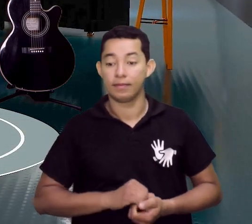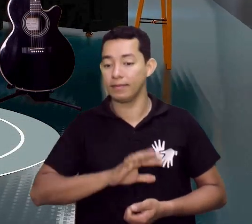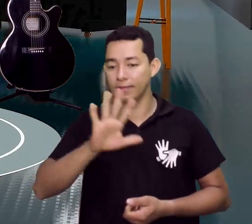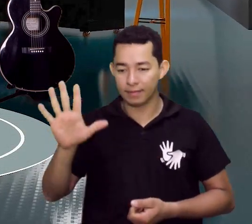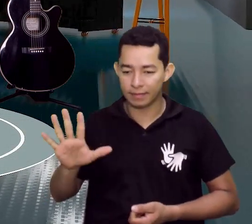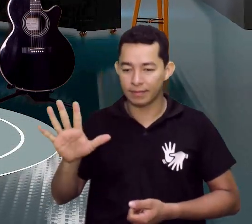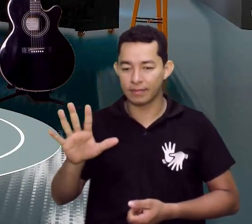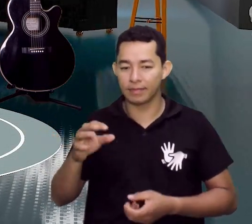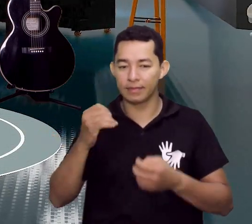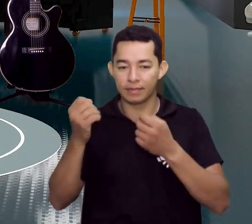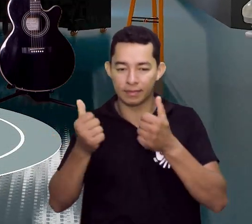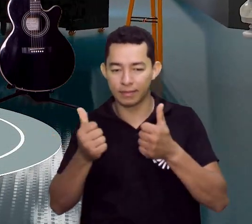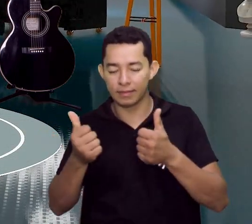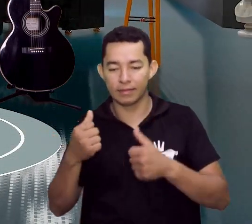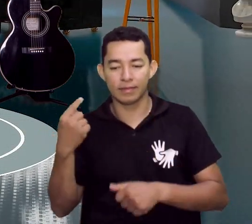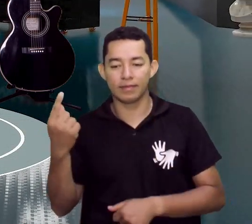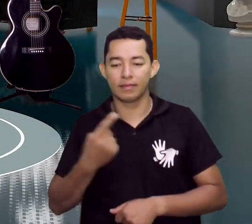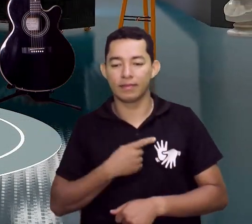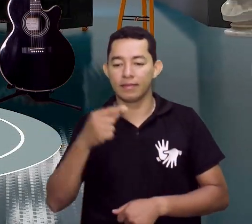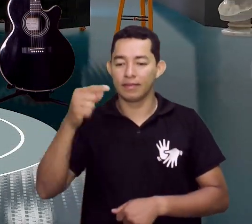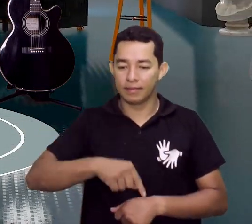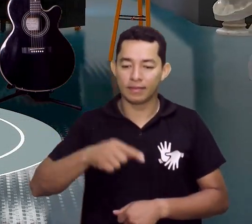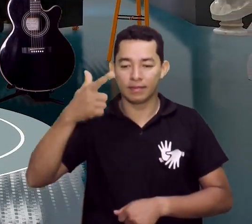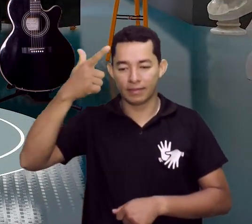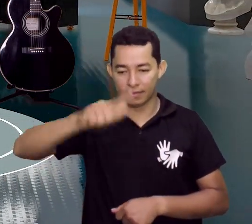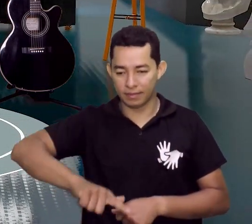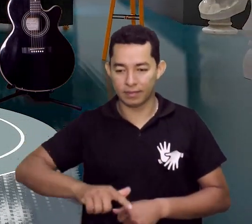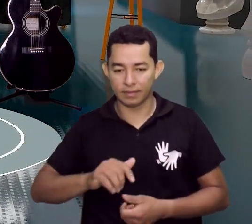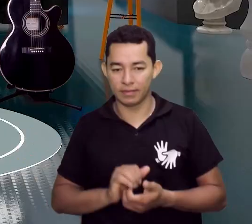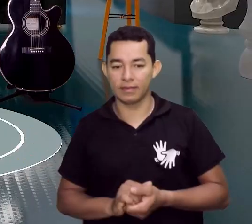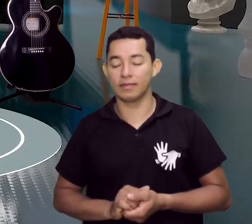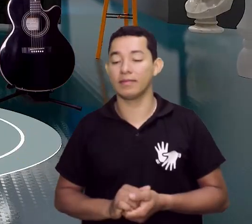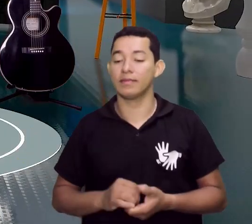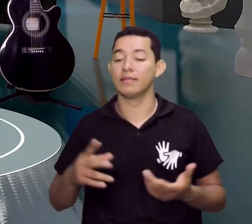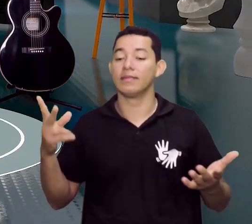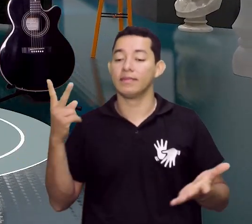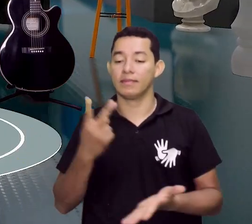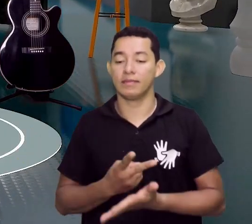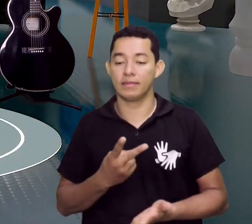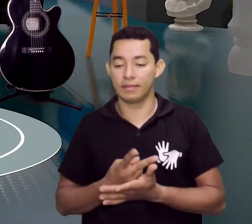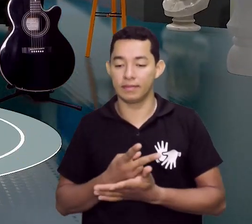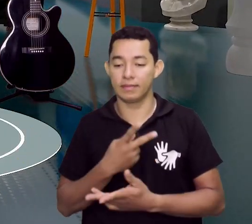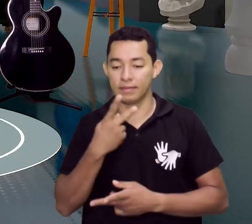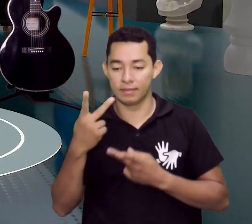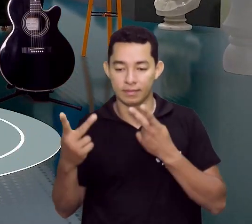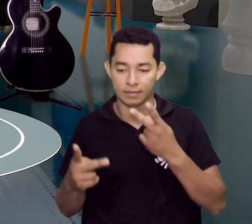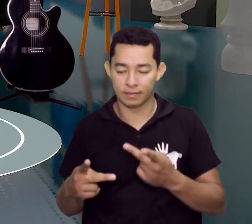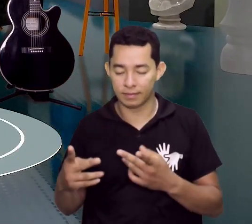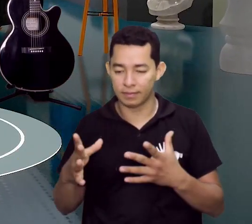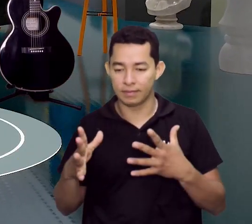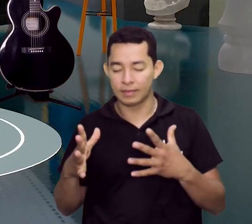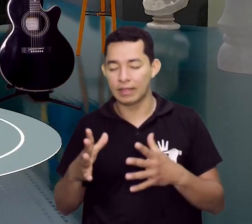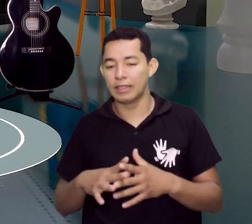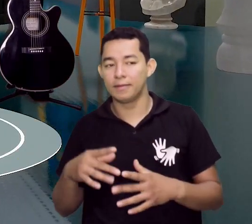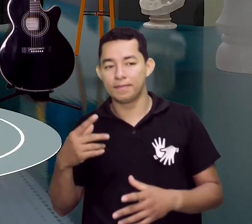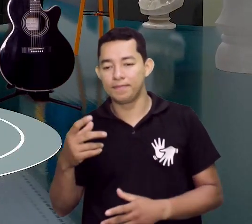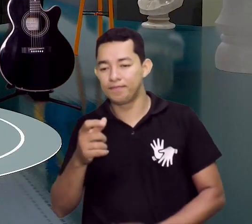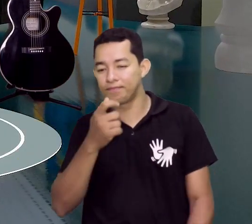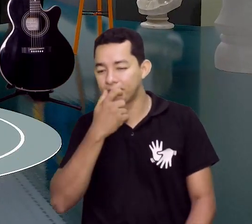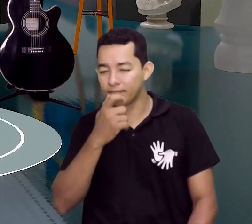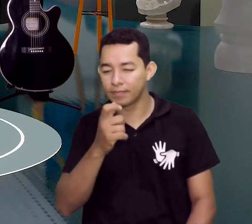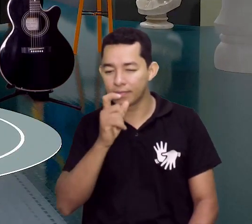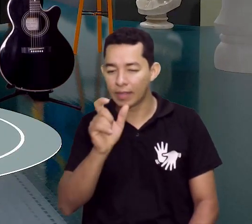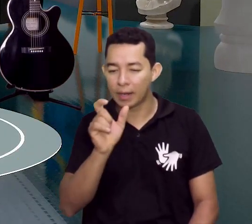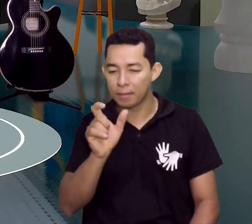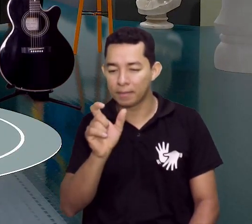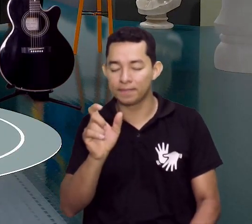Oi, oi, oi. Oi, nós aqui outra vez. Estou sempre falando aqui expressões nordestinas, né? Que eu gosto de lembrar